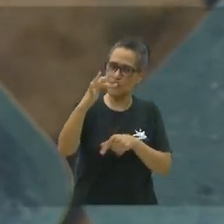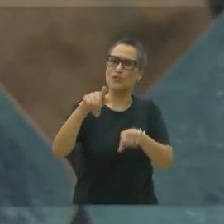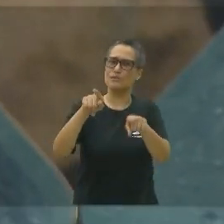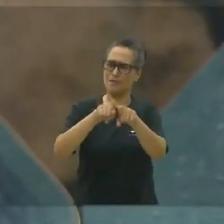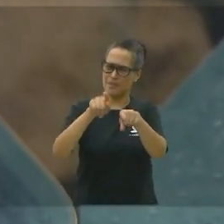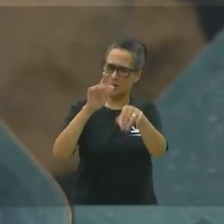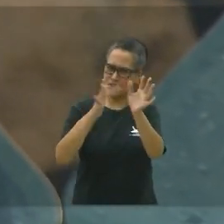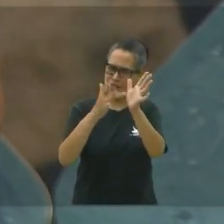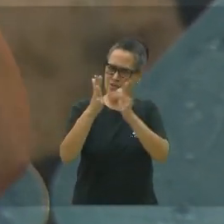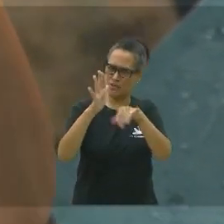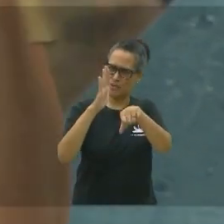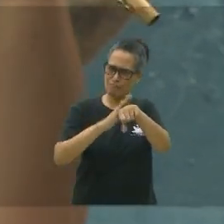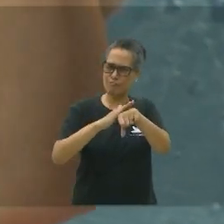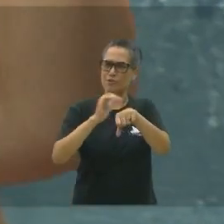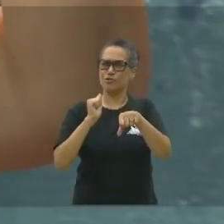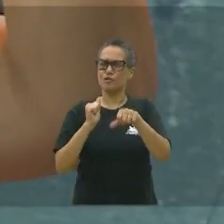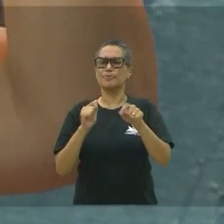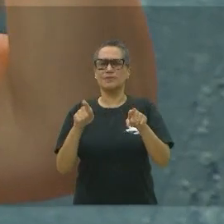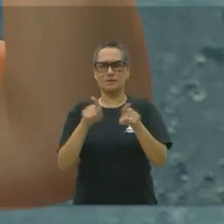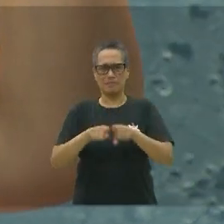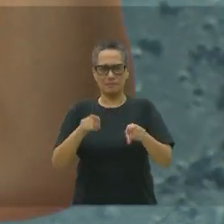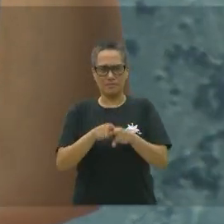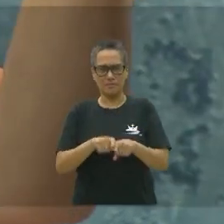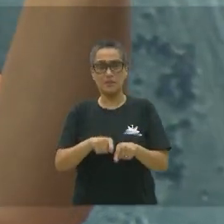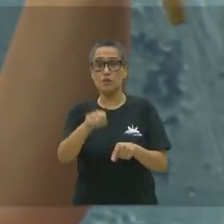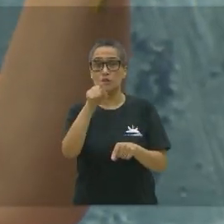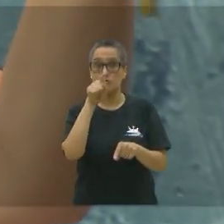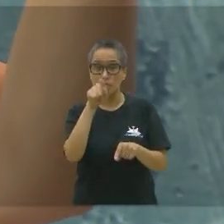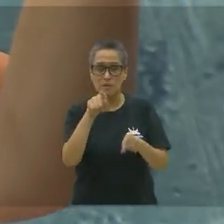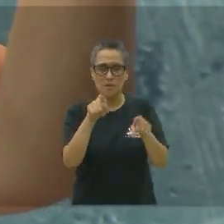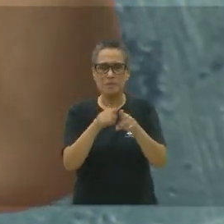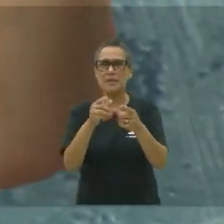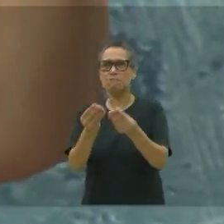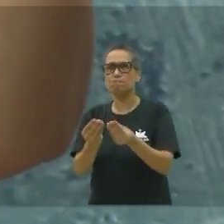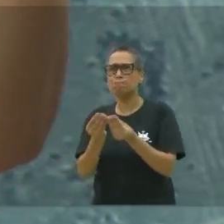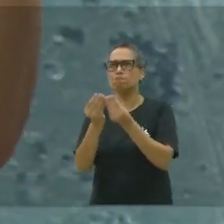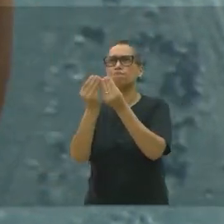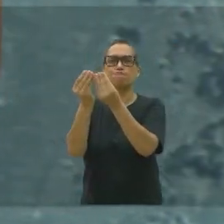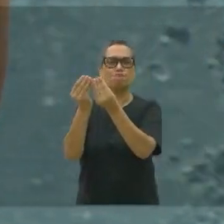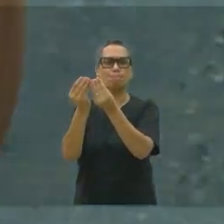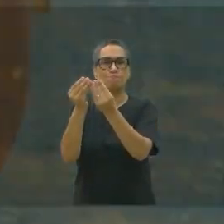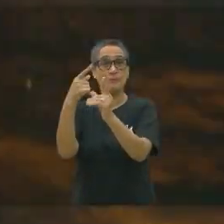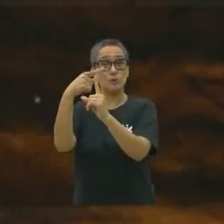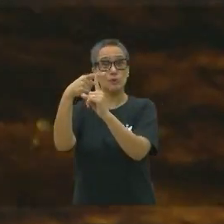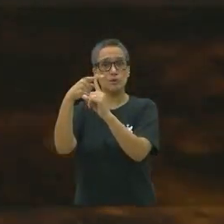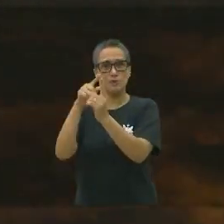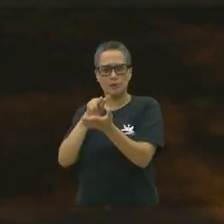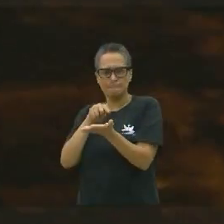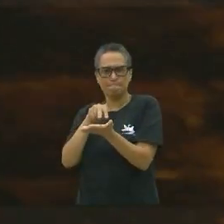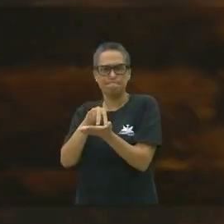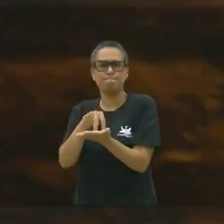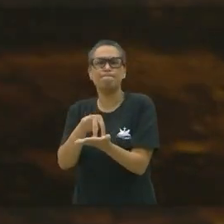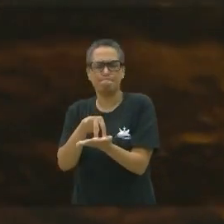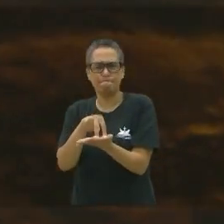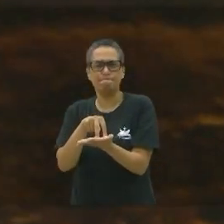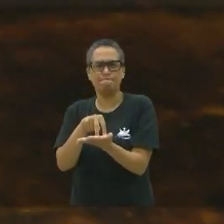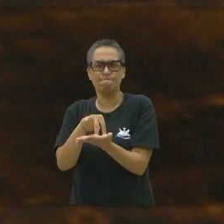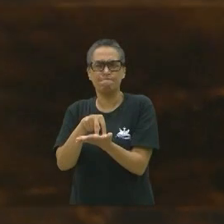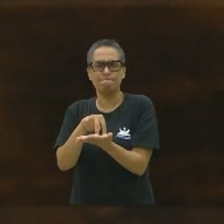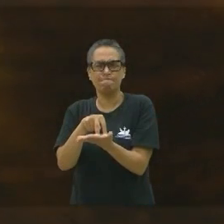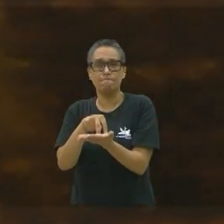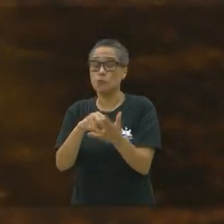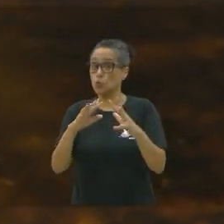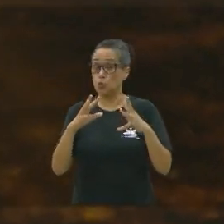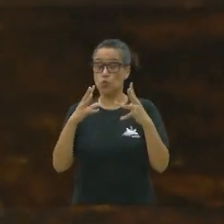Foi atraído todo aquele que você entregou aos pés da cruz. Foi atraído todo aquele